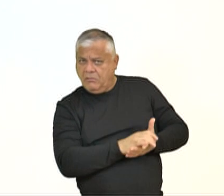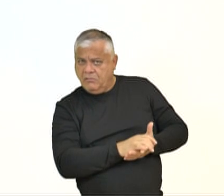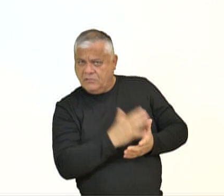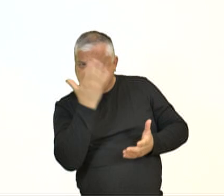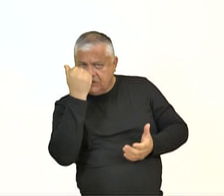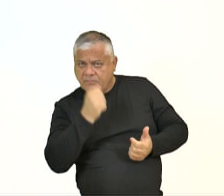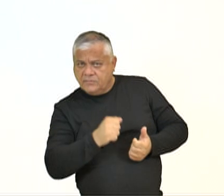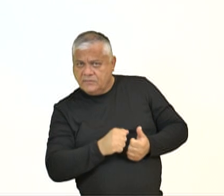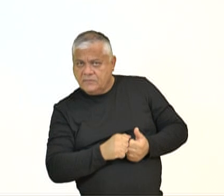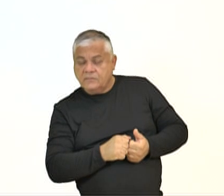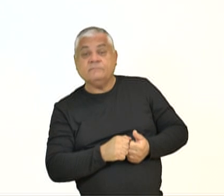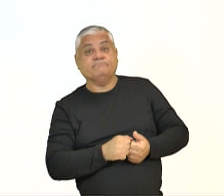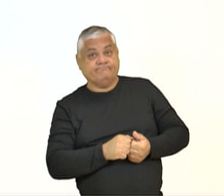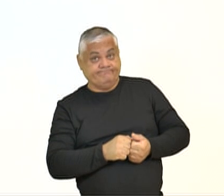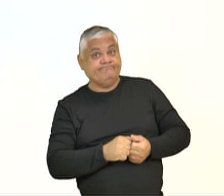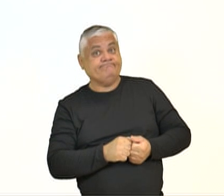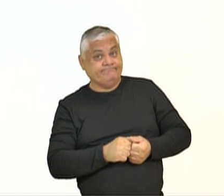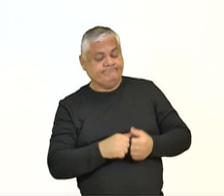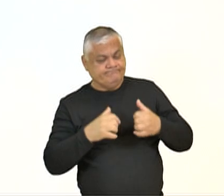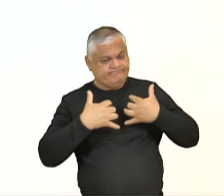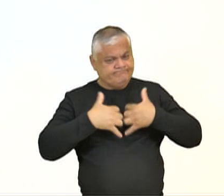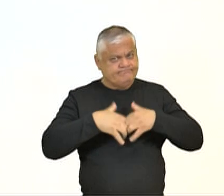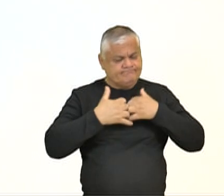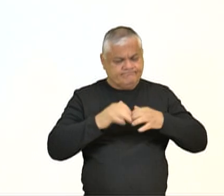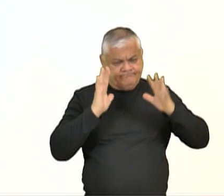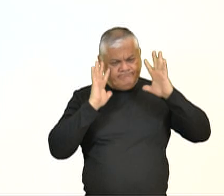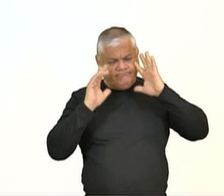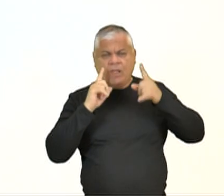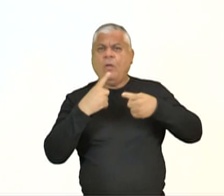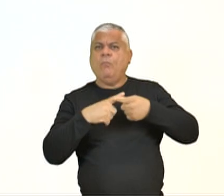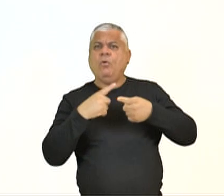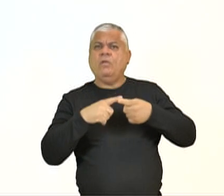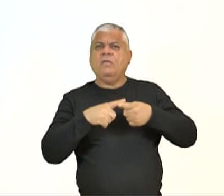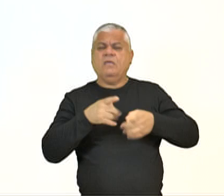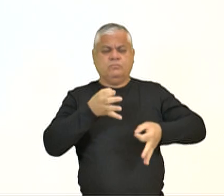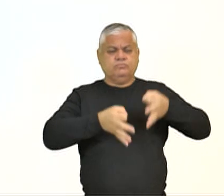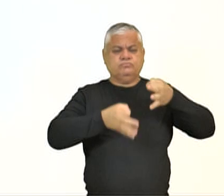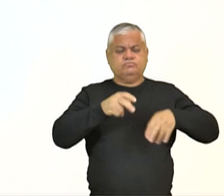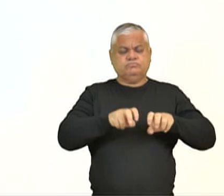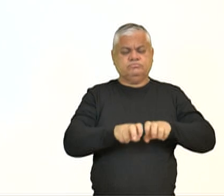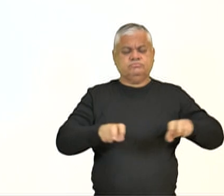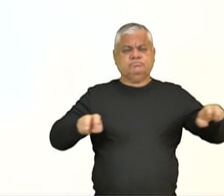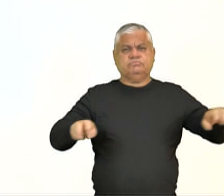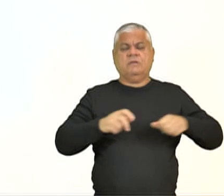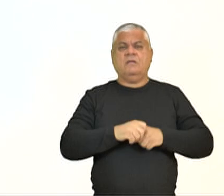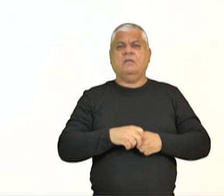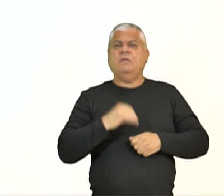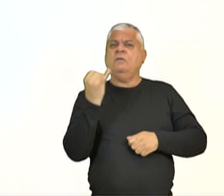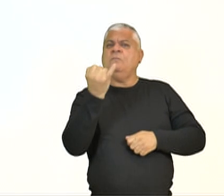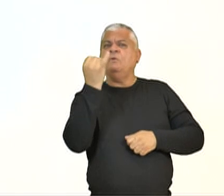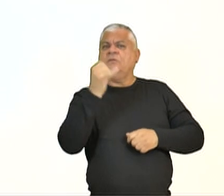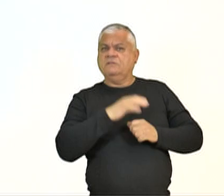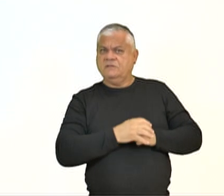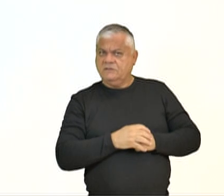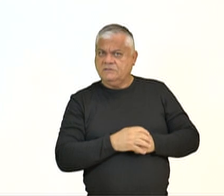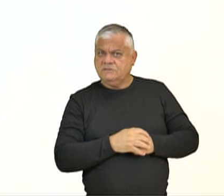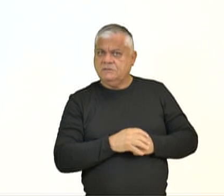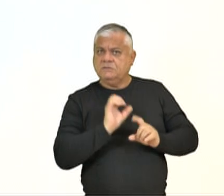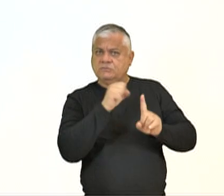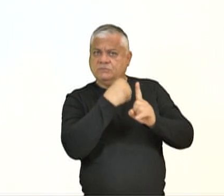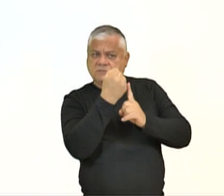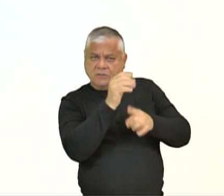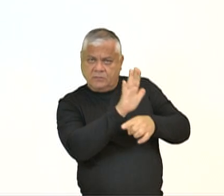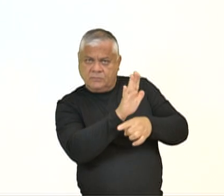perguntas engajadoras aqui da nossa reflexão sobre esse assunto, né? Por que será que a gente pode dizer que